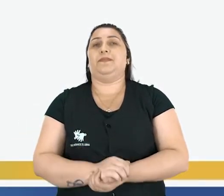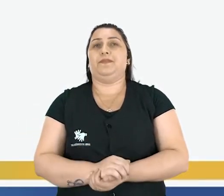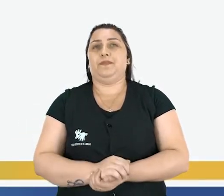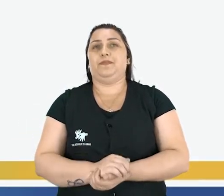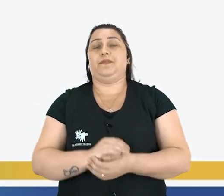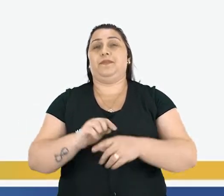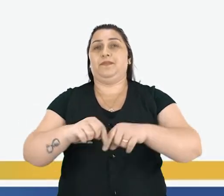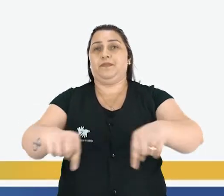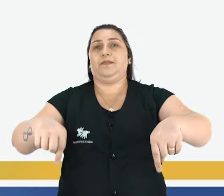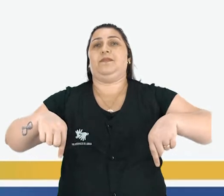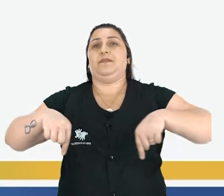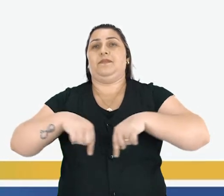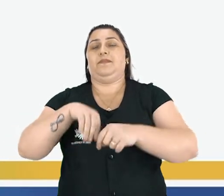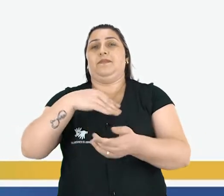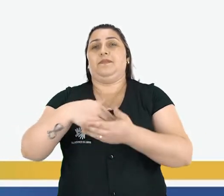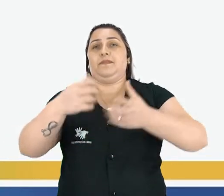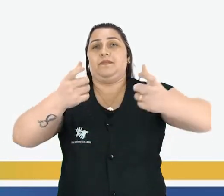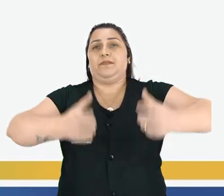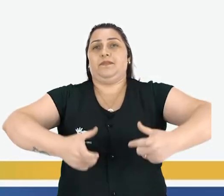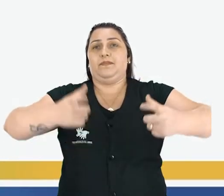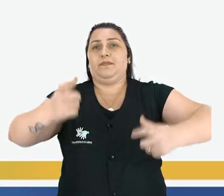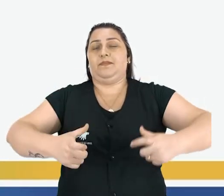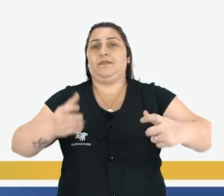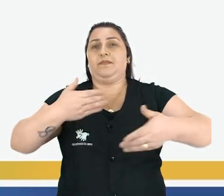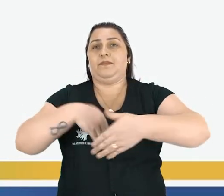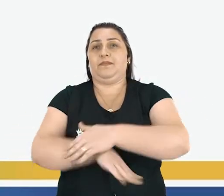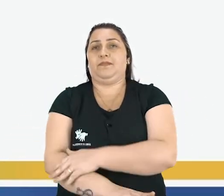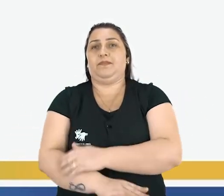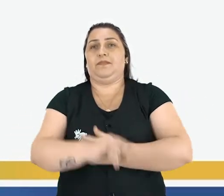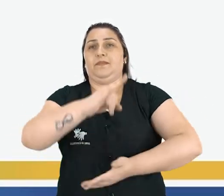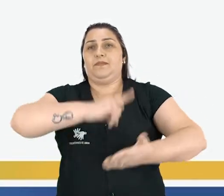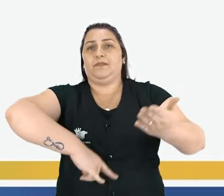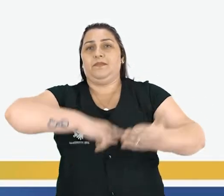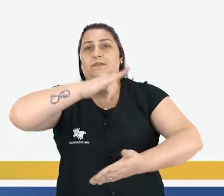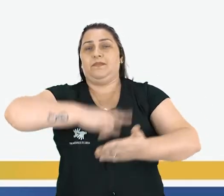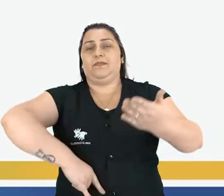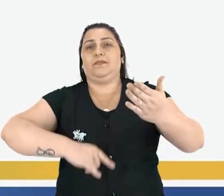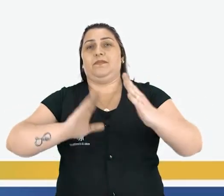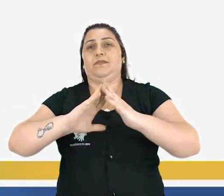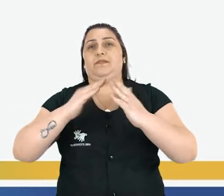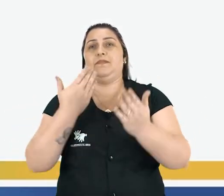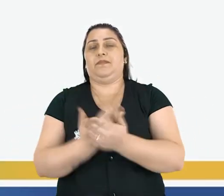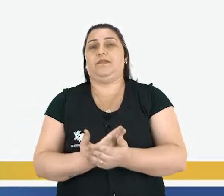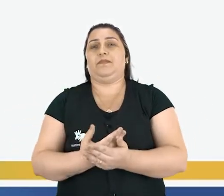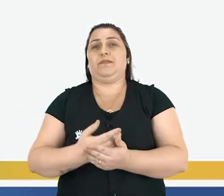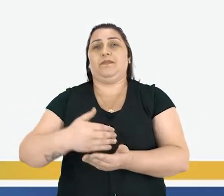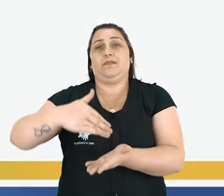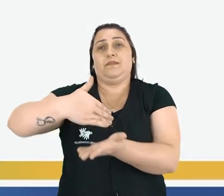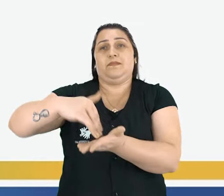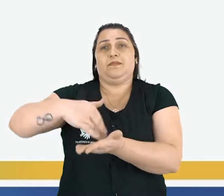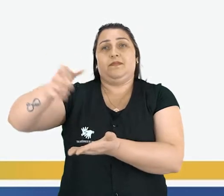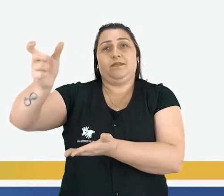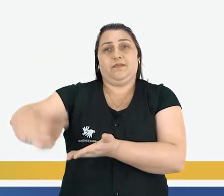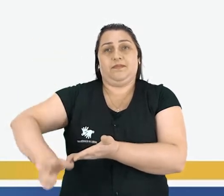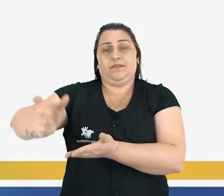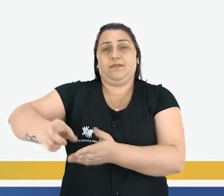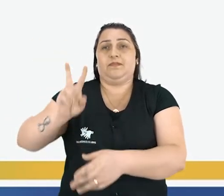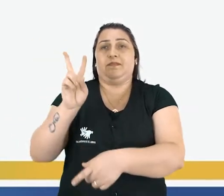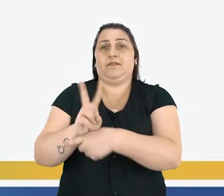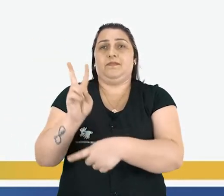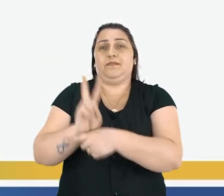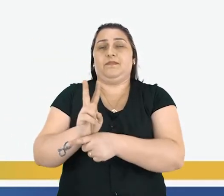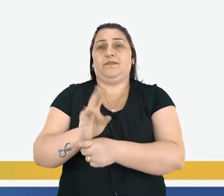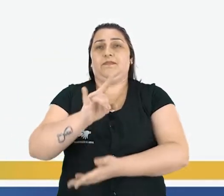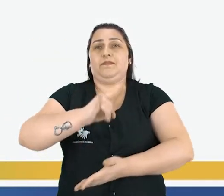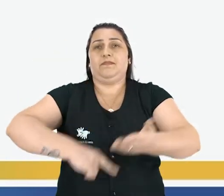a secretaria o espaço onde ficam guardados documentos da escola tem a secretária da escola que